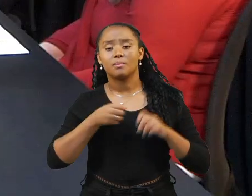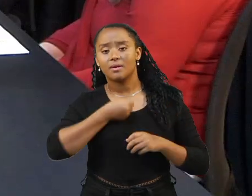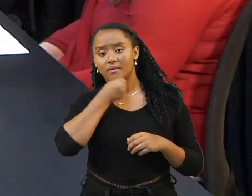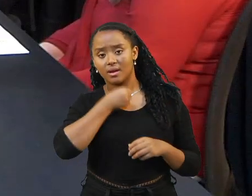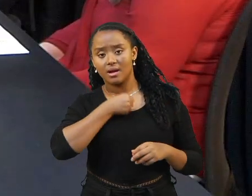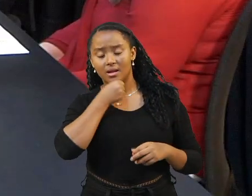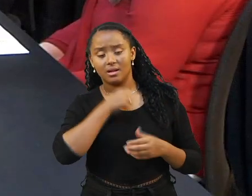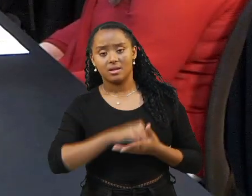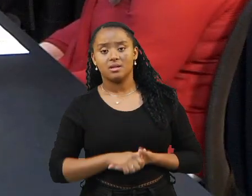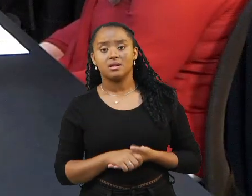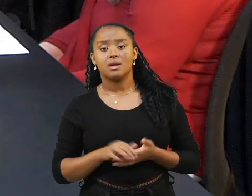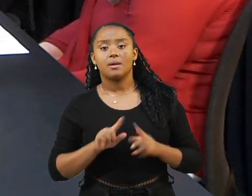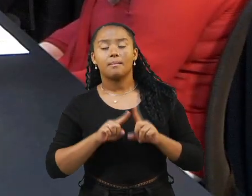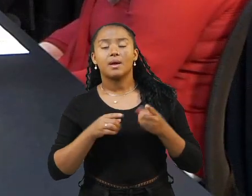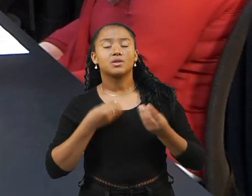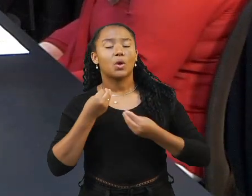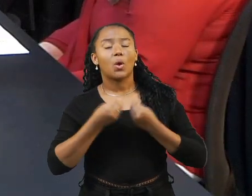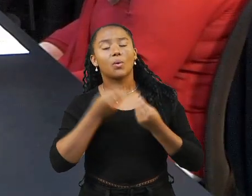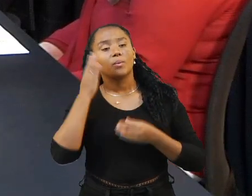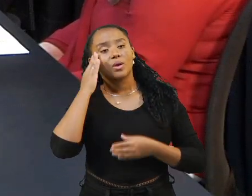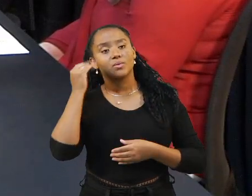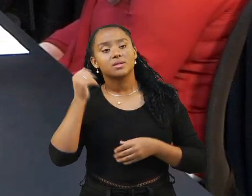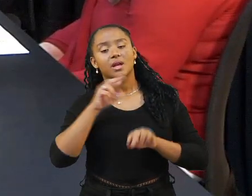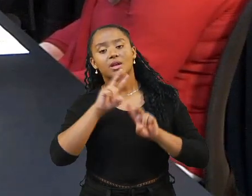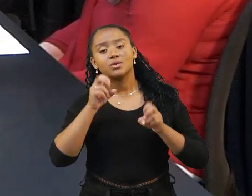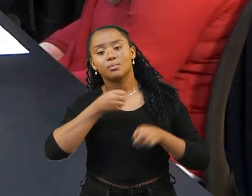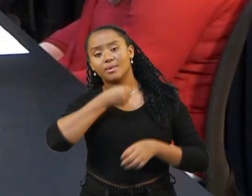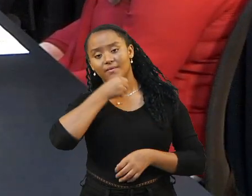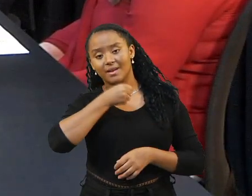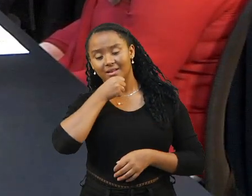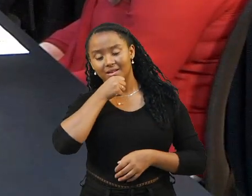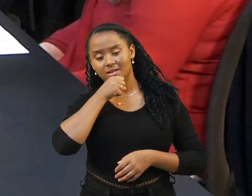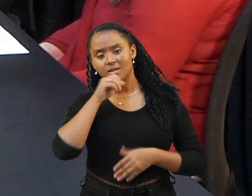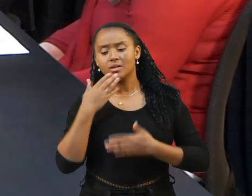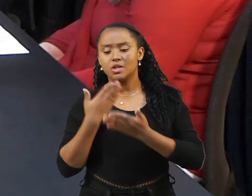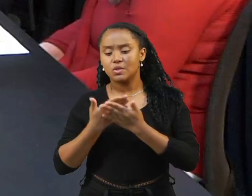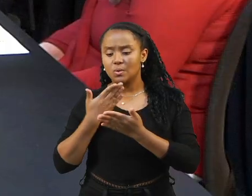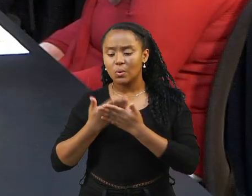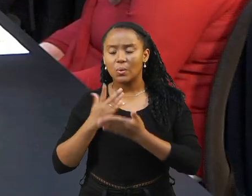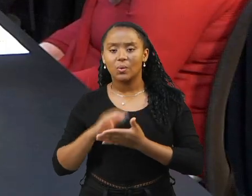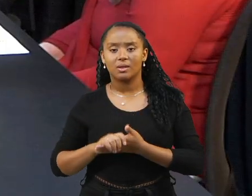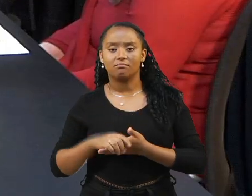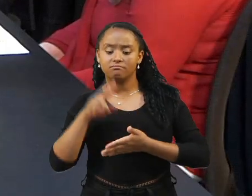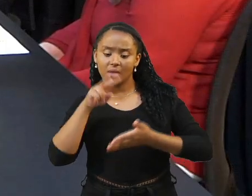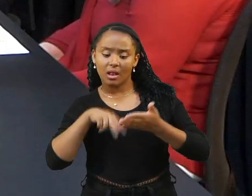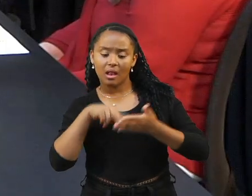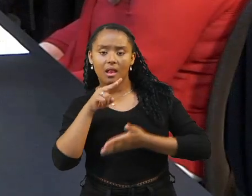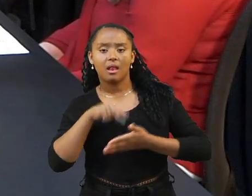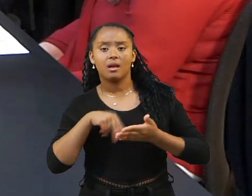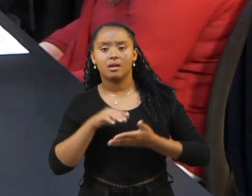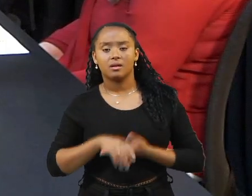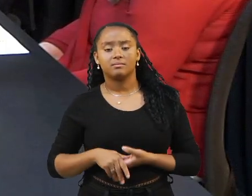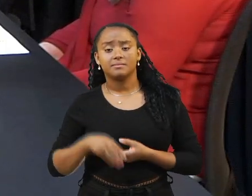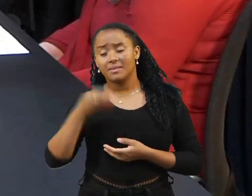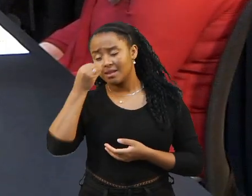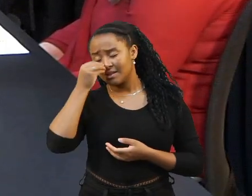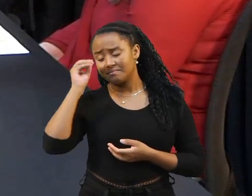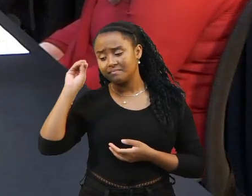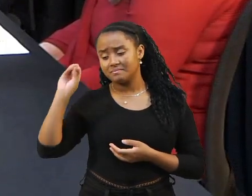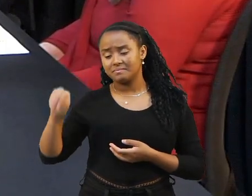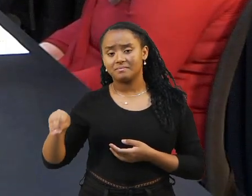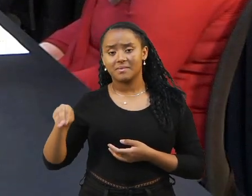Falando da velhice. Como que a gente sabe dela? Estudando, lendo. E não